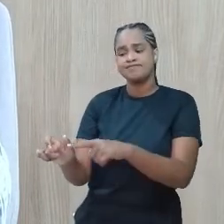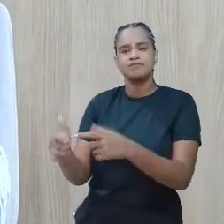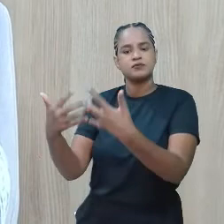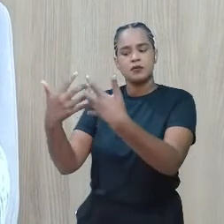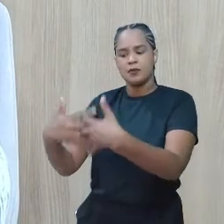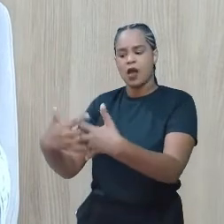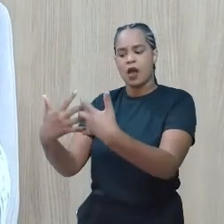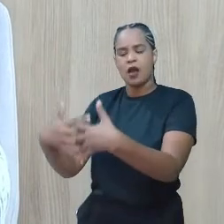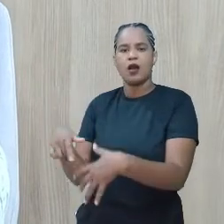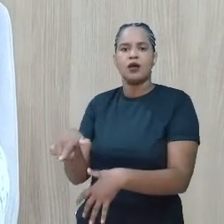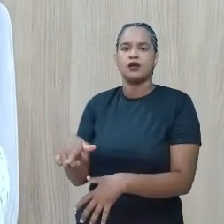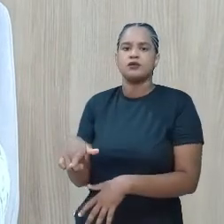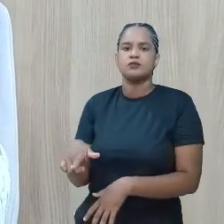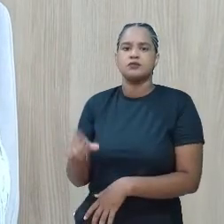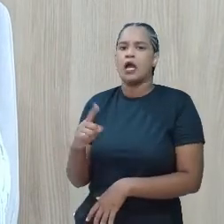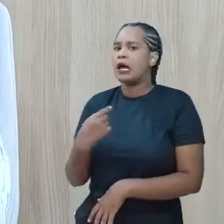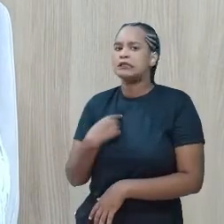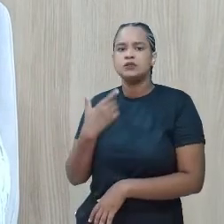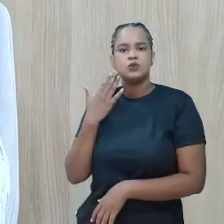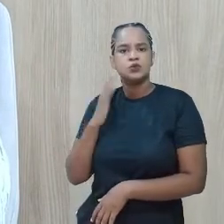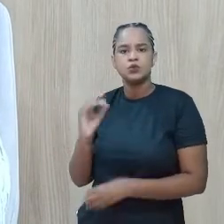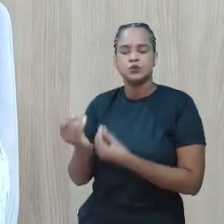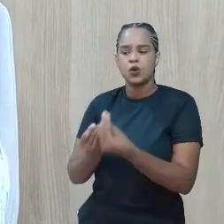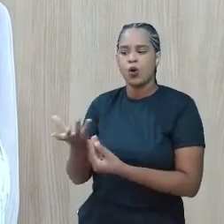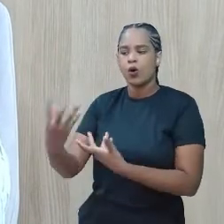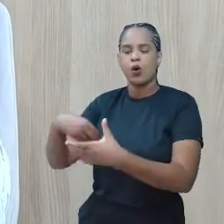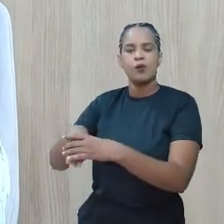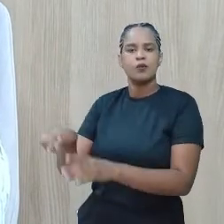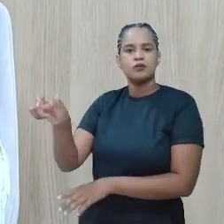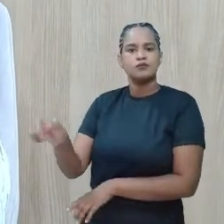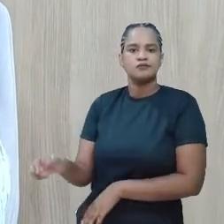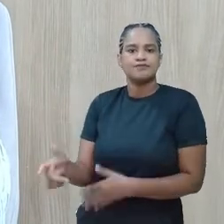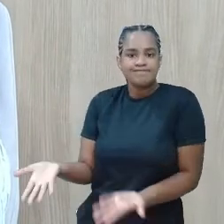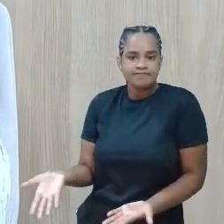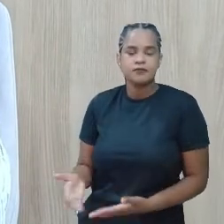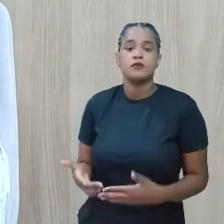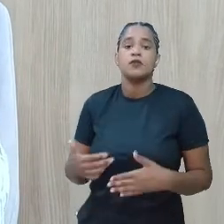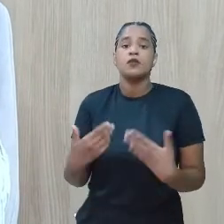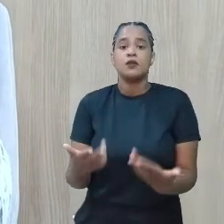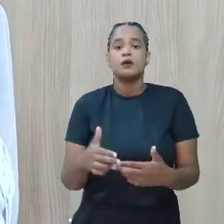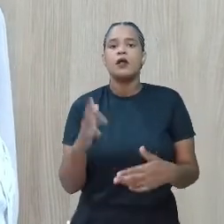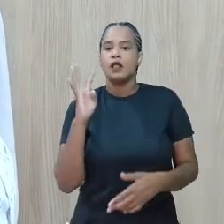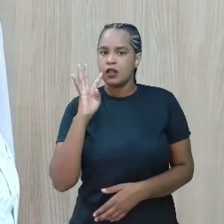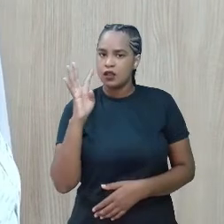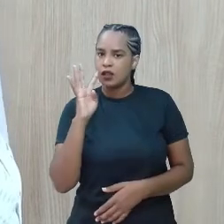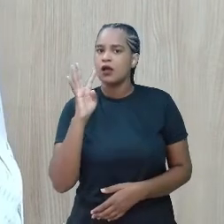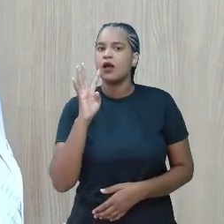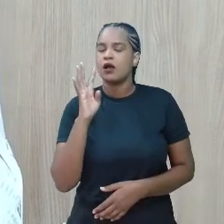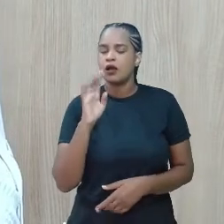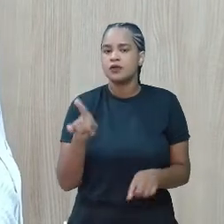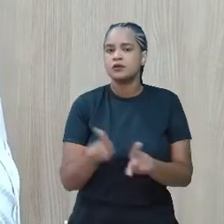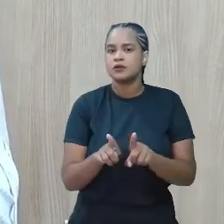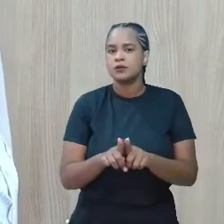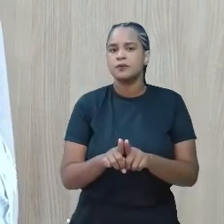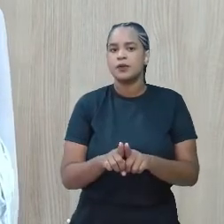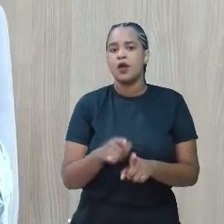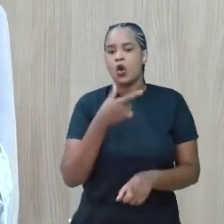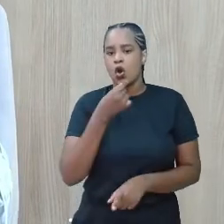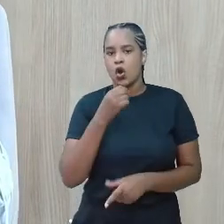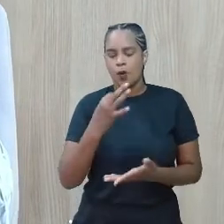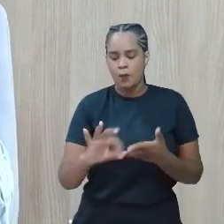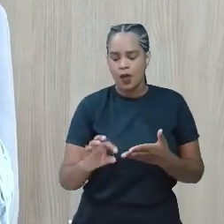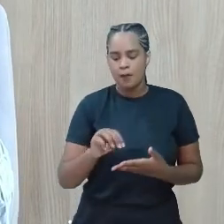complexa, é muito mais complexa do que a gente sequer supõe. Não é? Então foi muito legal isso, e foi muito legal a parte que Maurício de